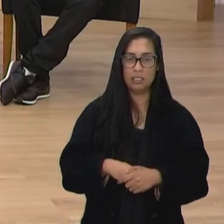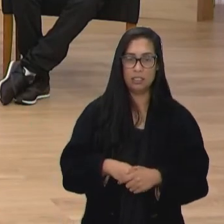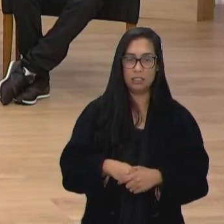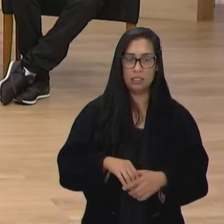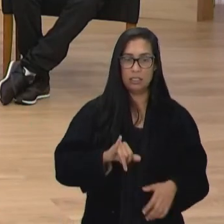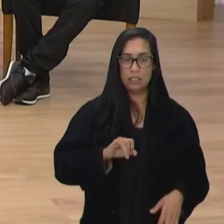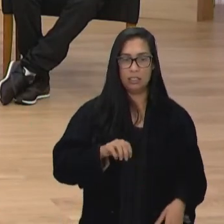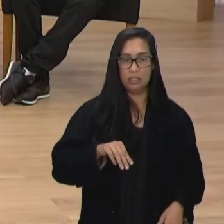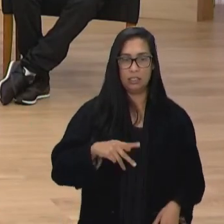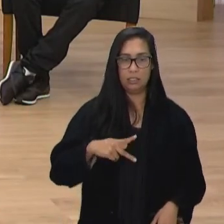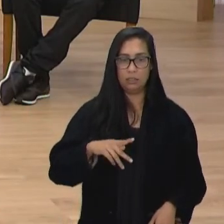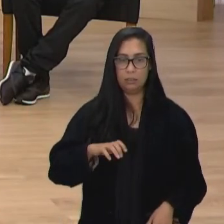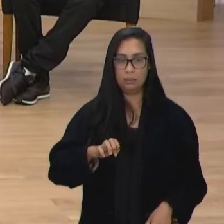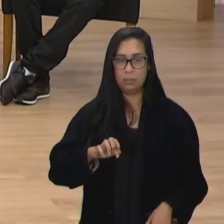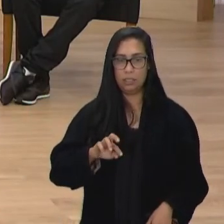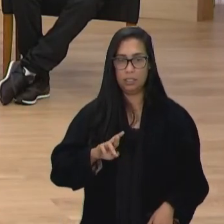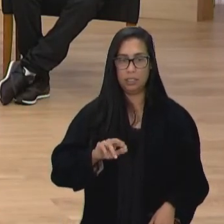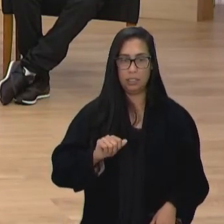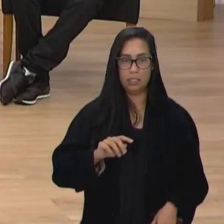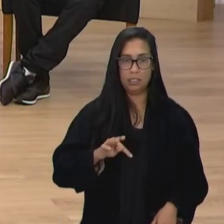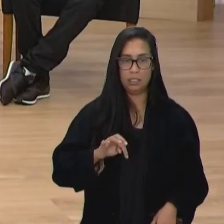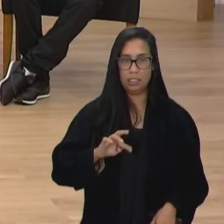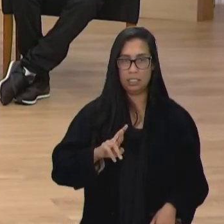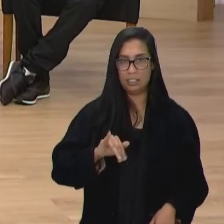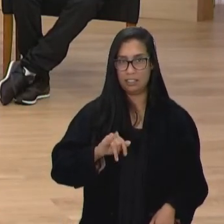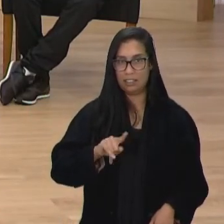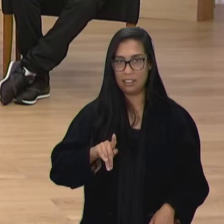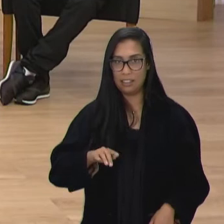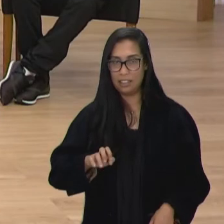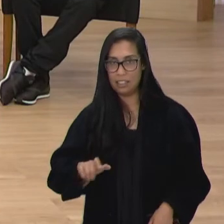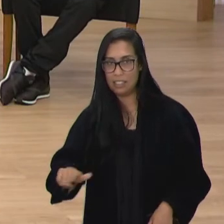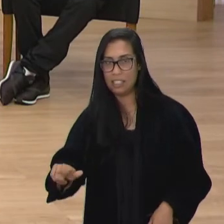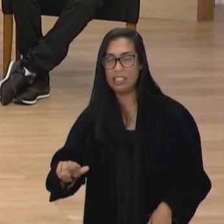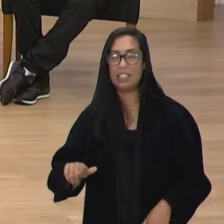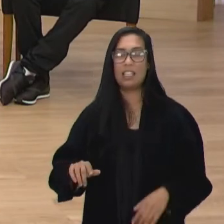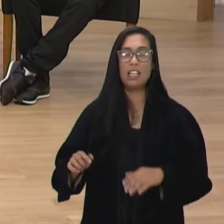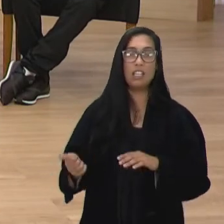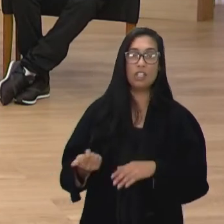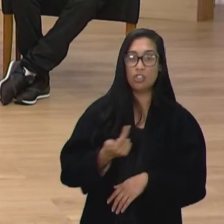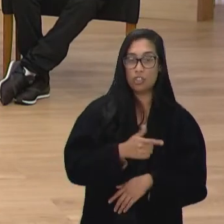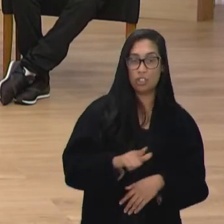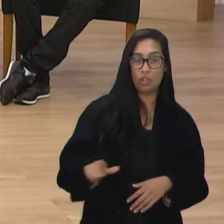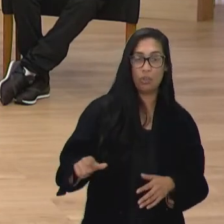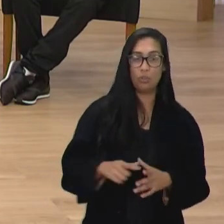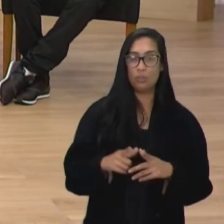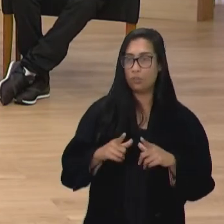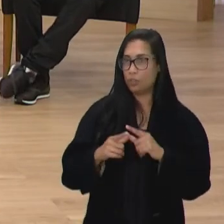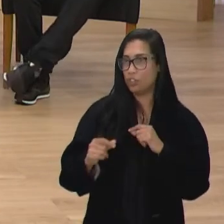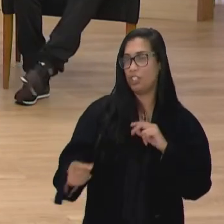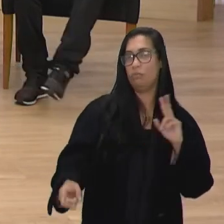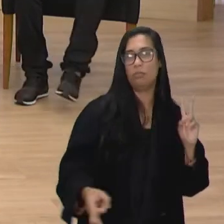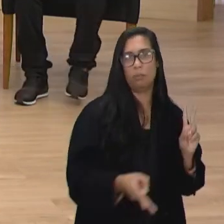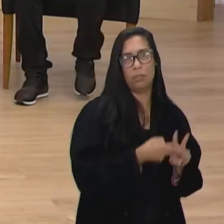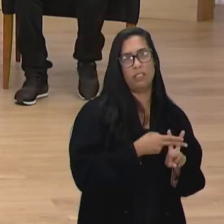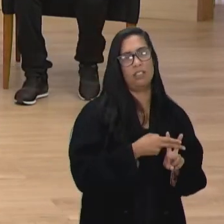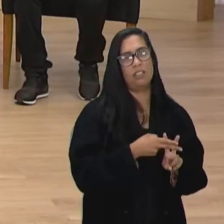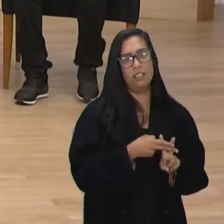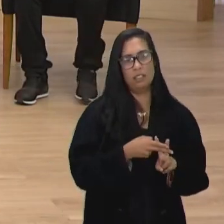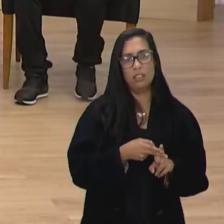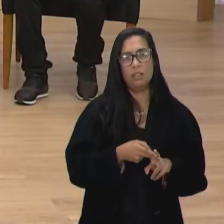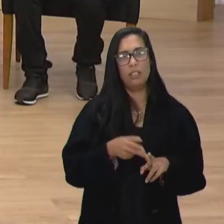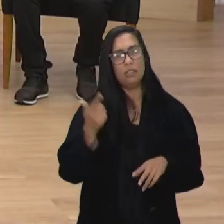Imperatriz, o retorno. Ela fugiu da prisão utilizando não sei o que lá e